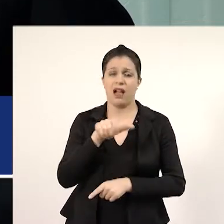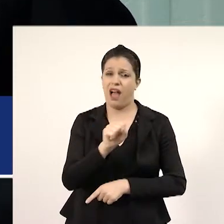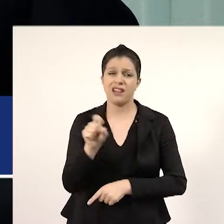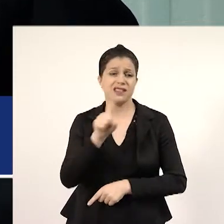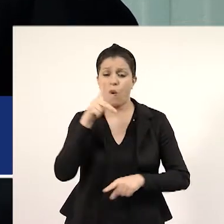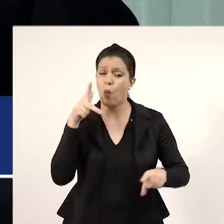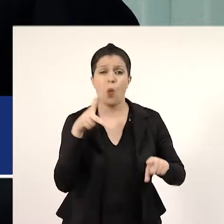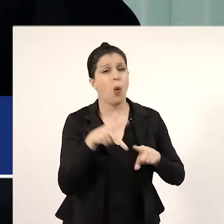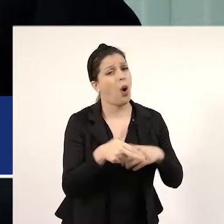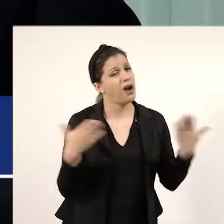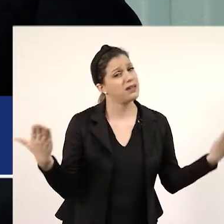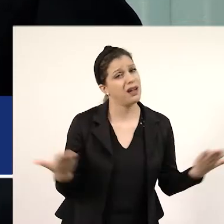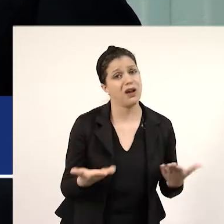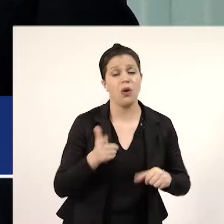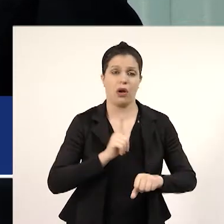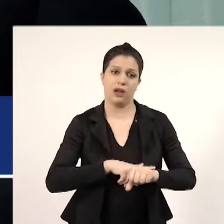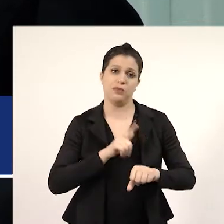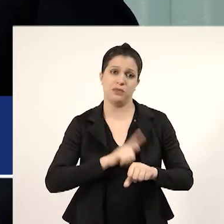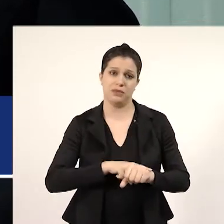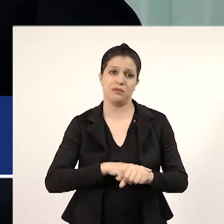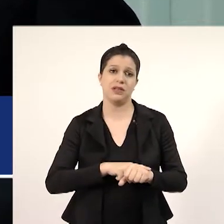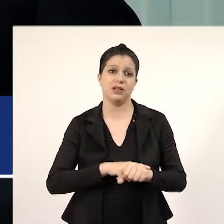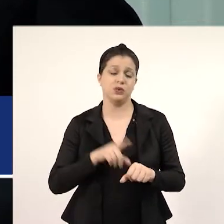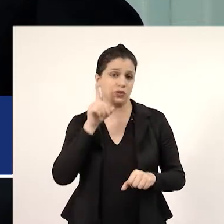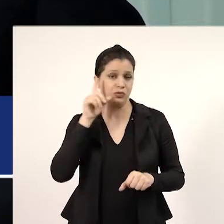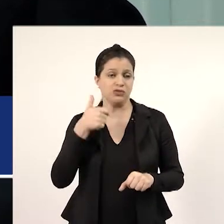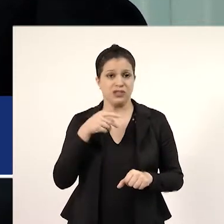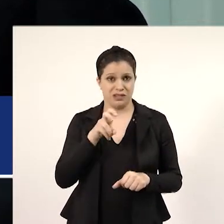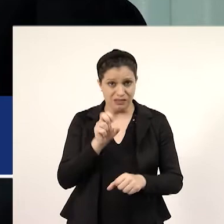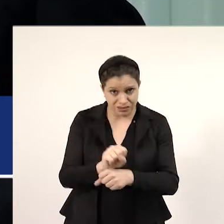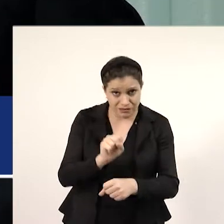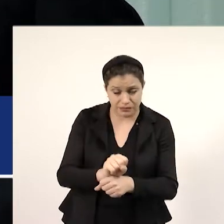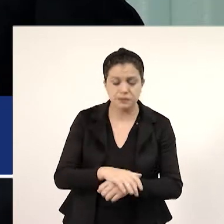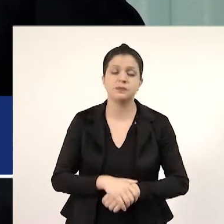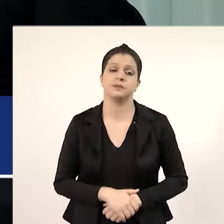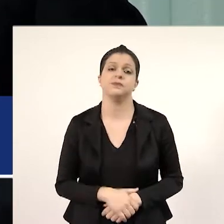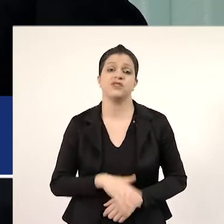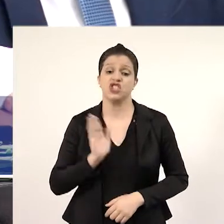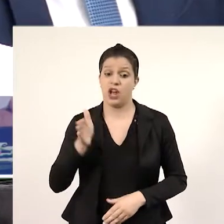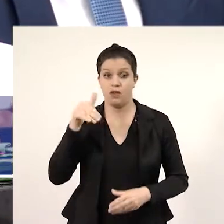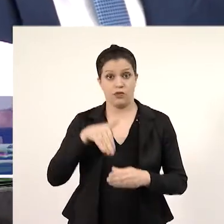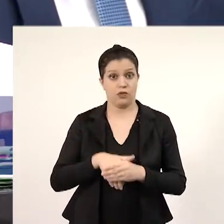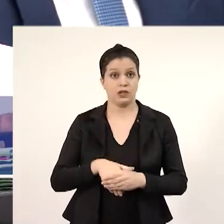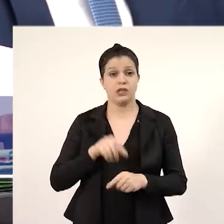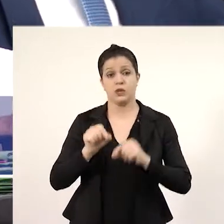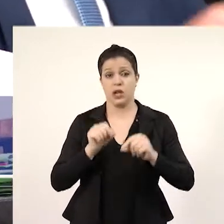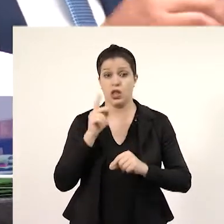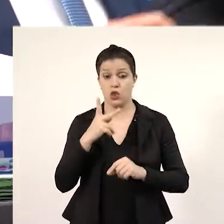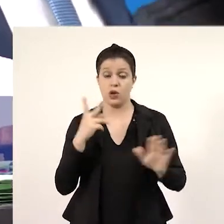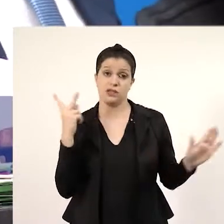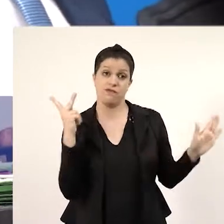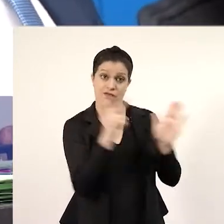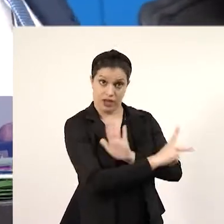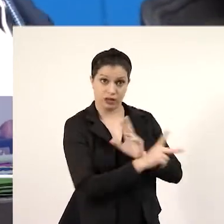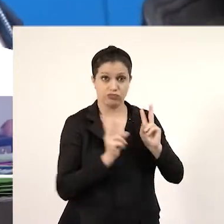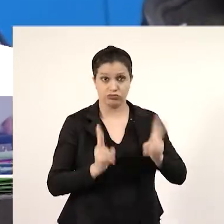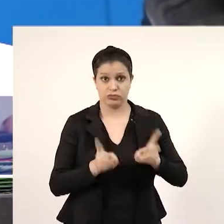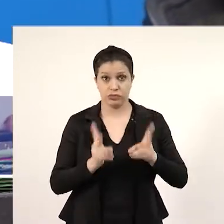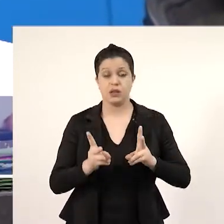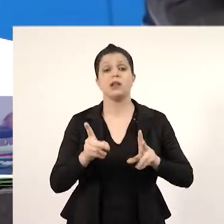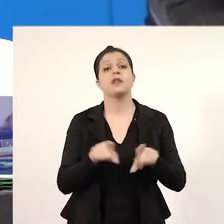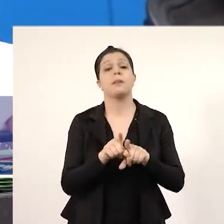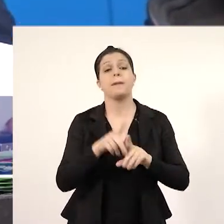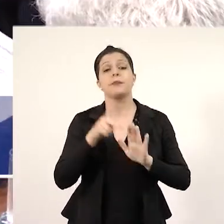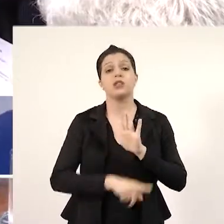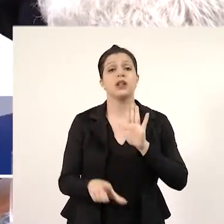serviços durante o plano de contingência declarado pela Secretaria de Estado de Saúde. Já durante a votação, 2 vetos do Poder Executivo